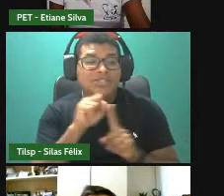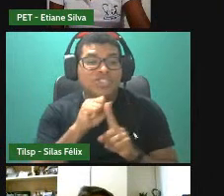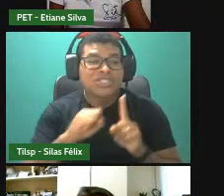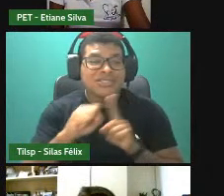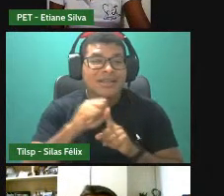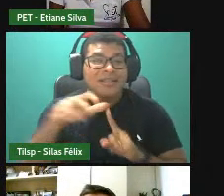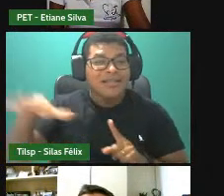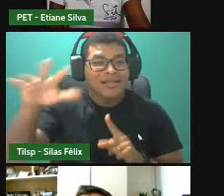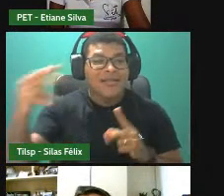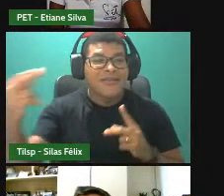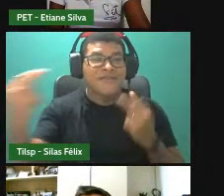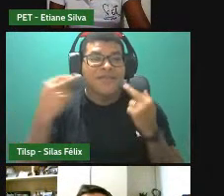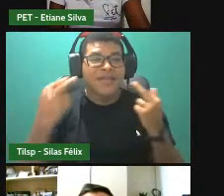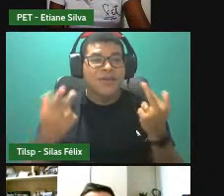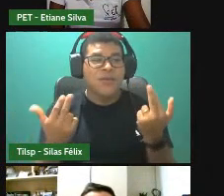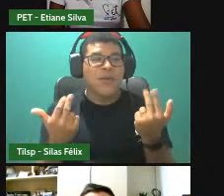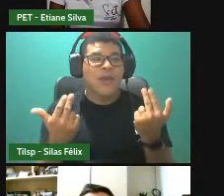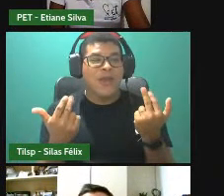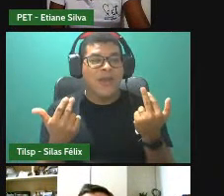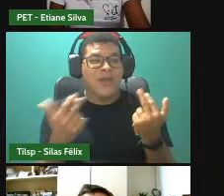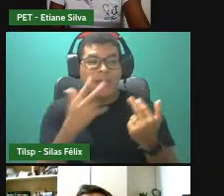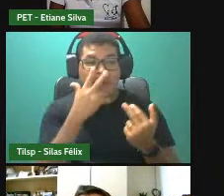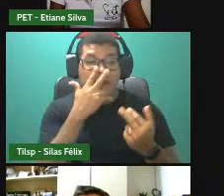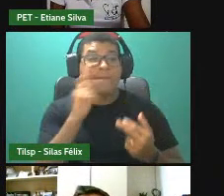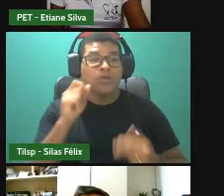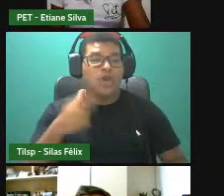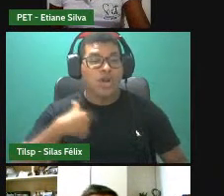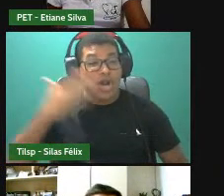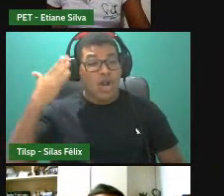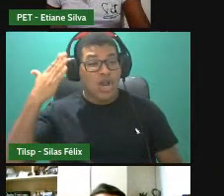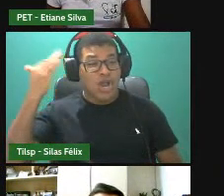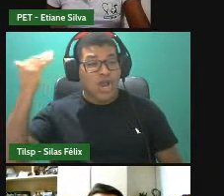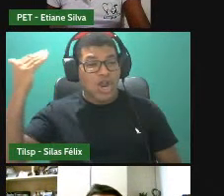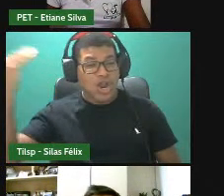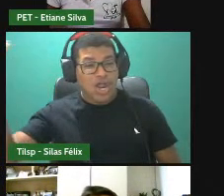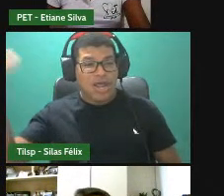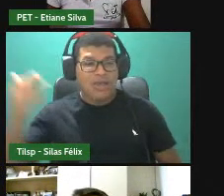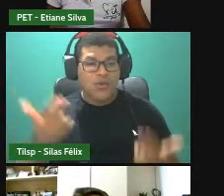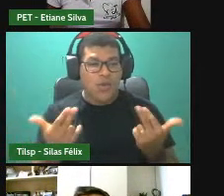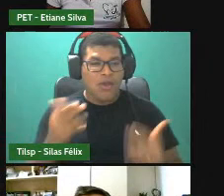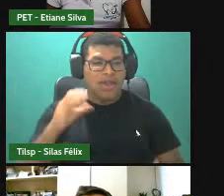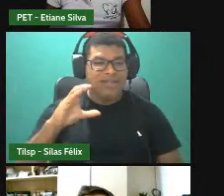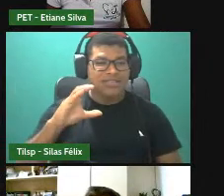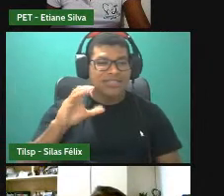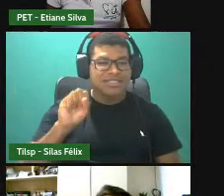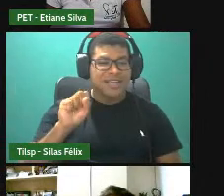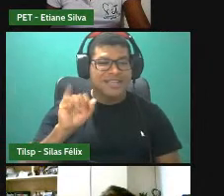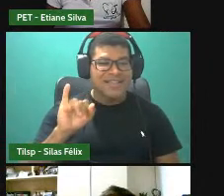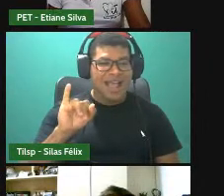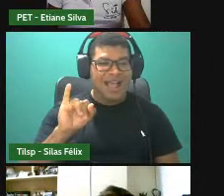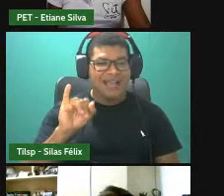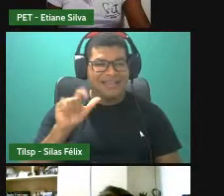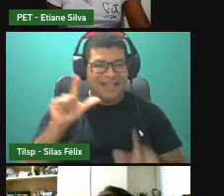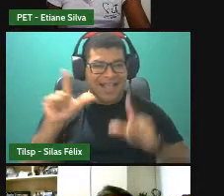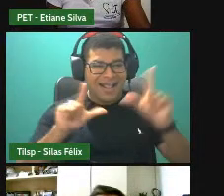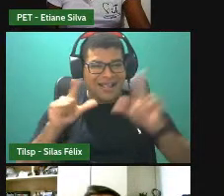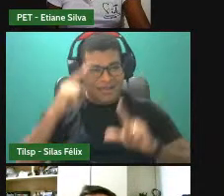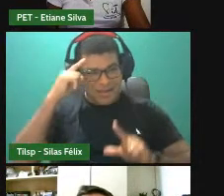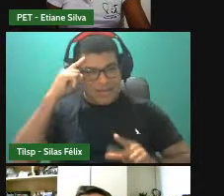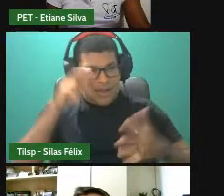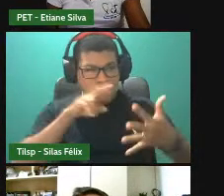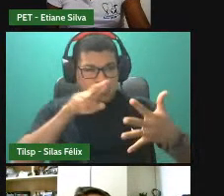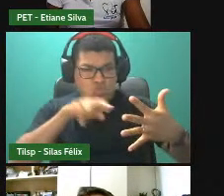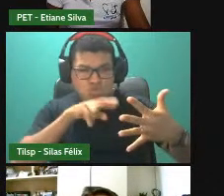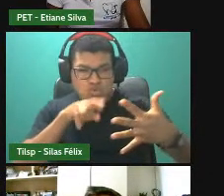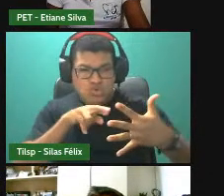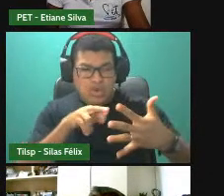né? Então, assim, naquela situação glamourizada, né, do CSI, das séries televisivas, né? Onde minha